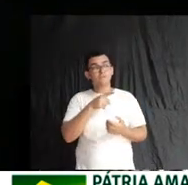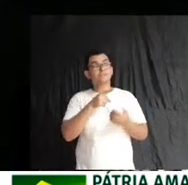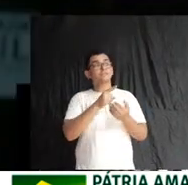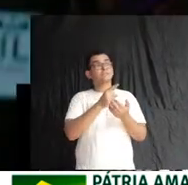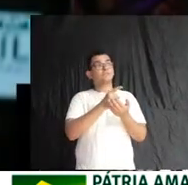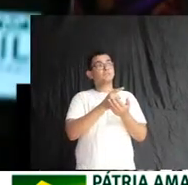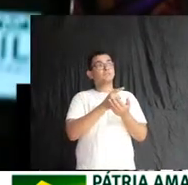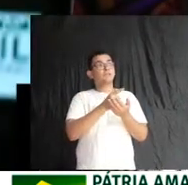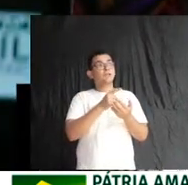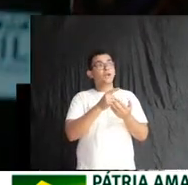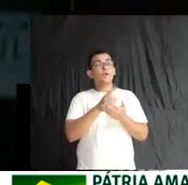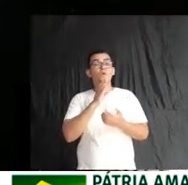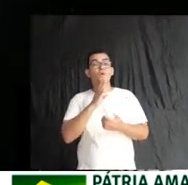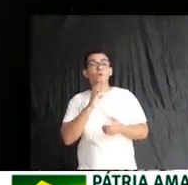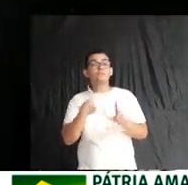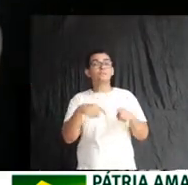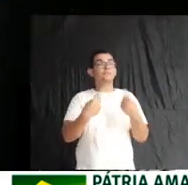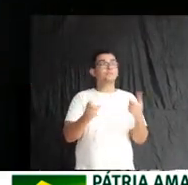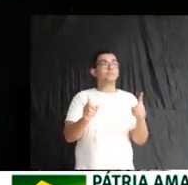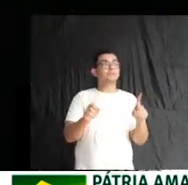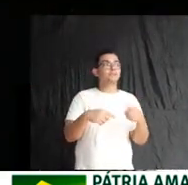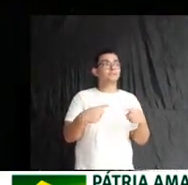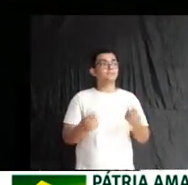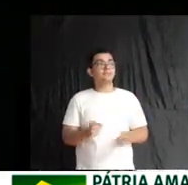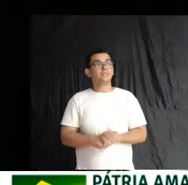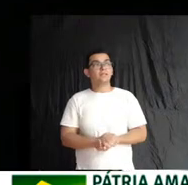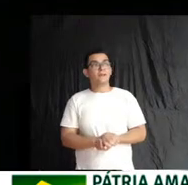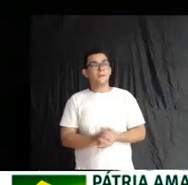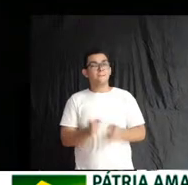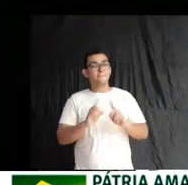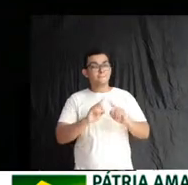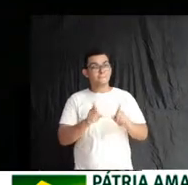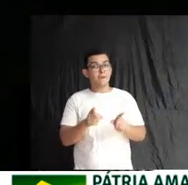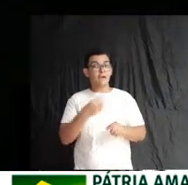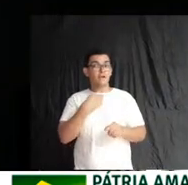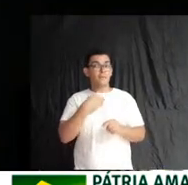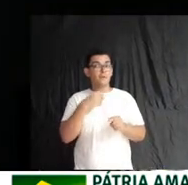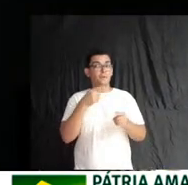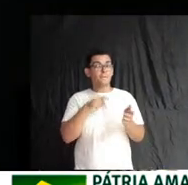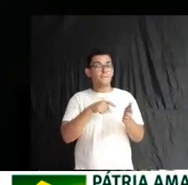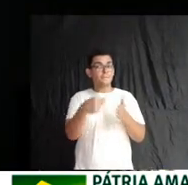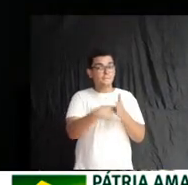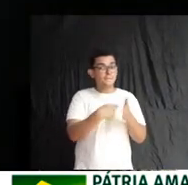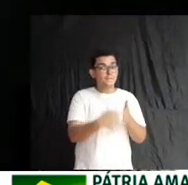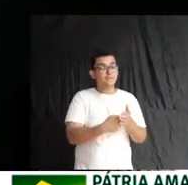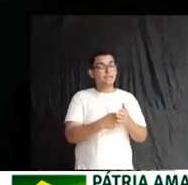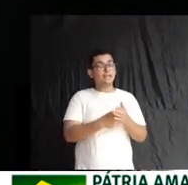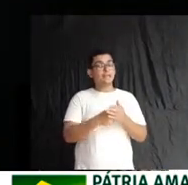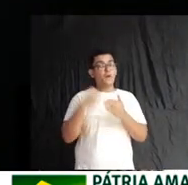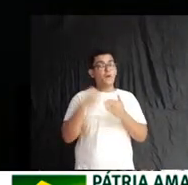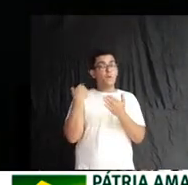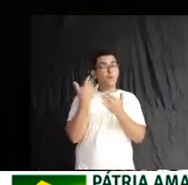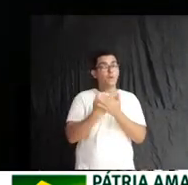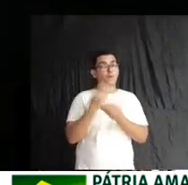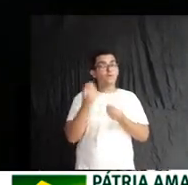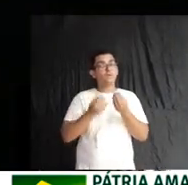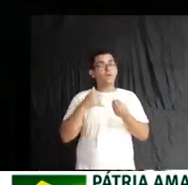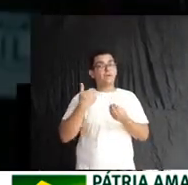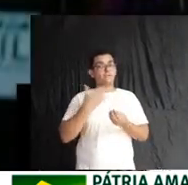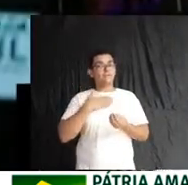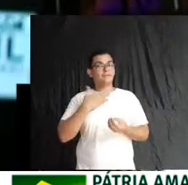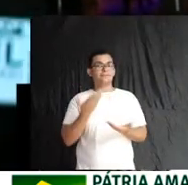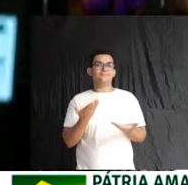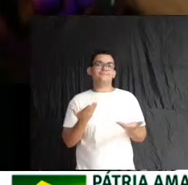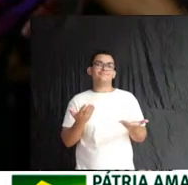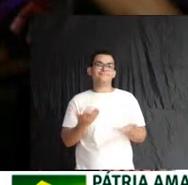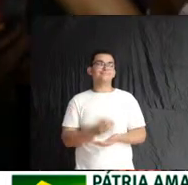música? Só não pode perguntar depois quanto tempo eu tô tocando. Tá? Ou uma coisa ou outra. O que é que